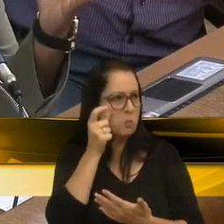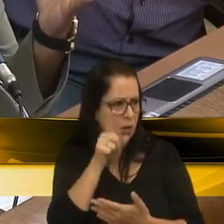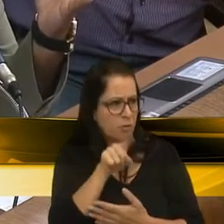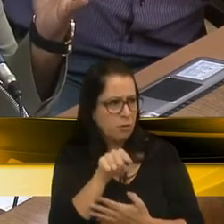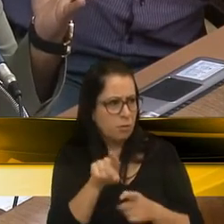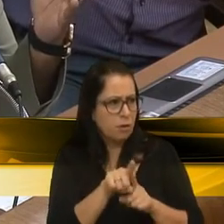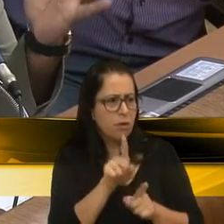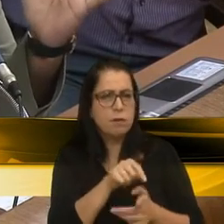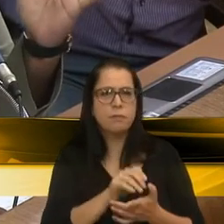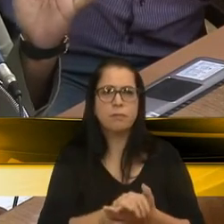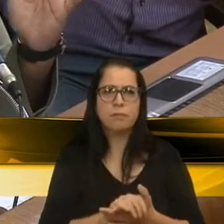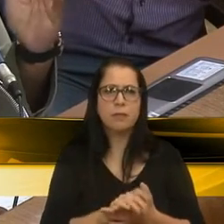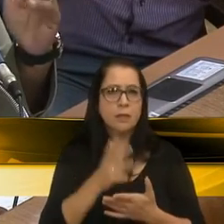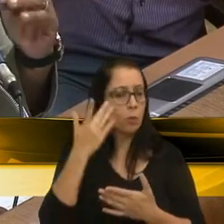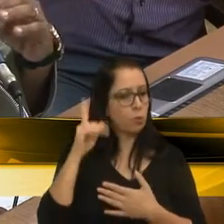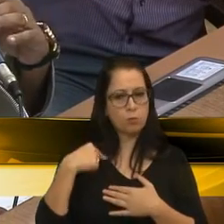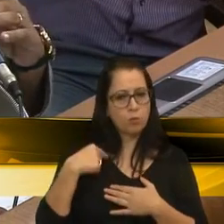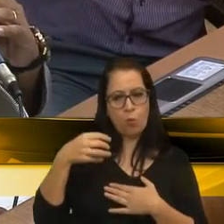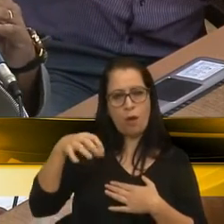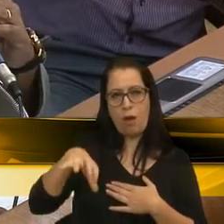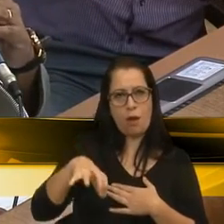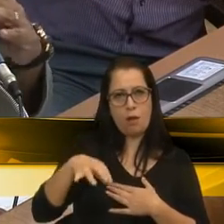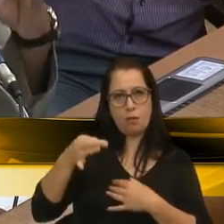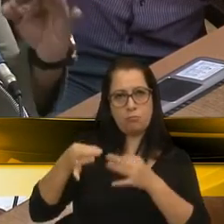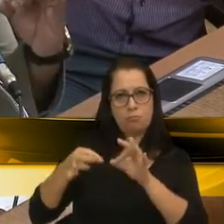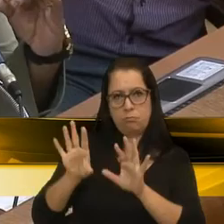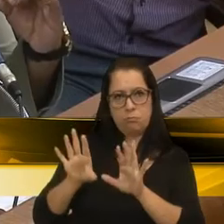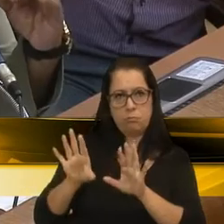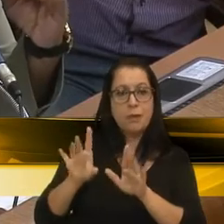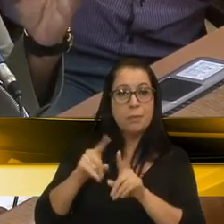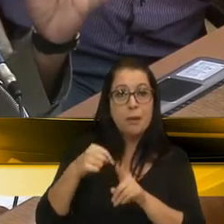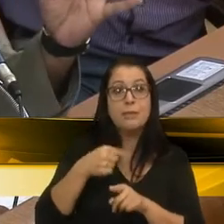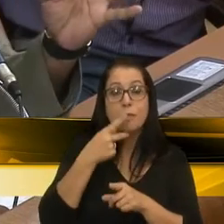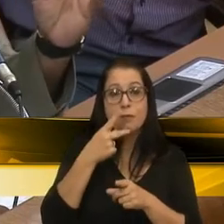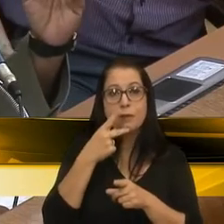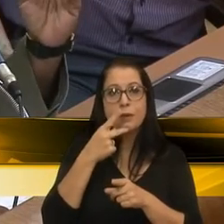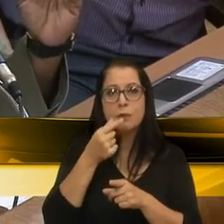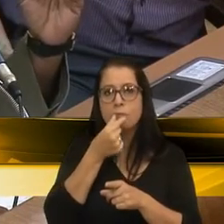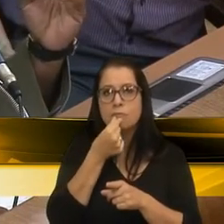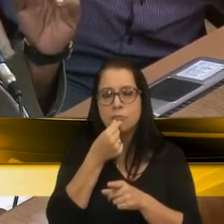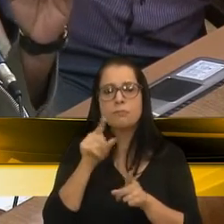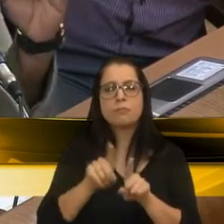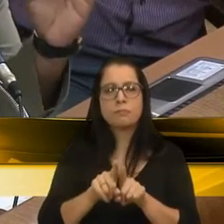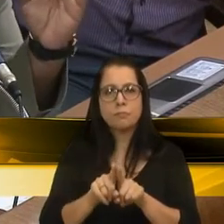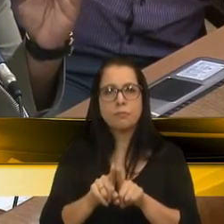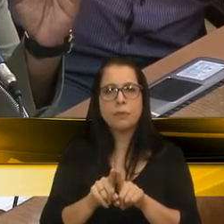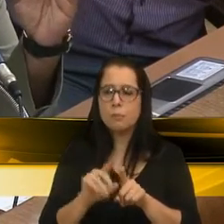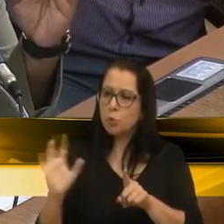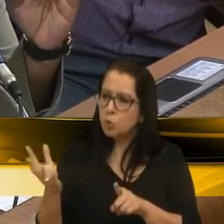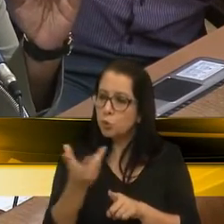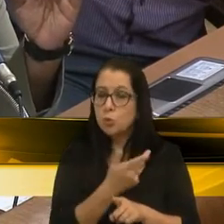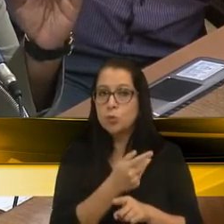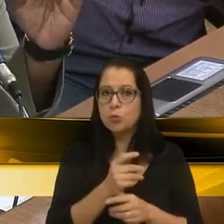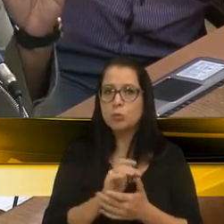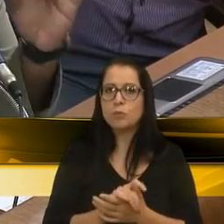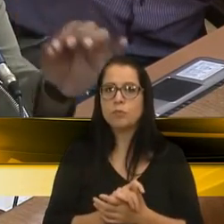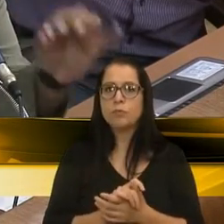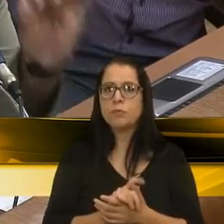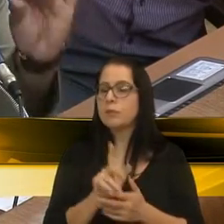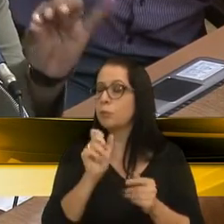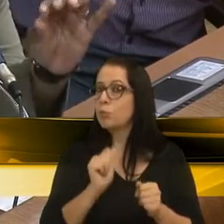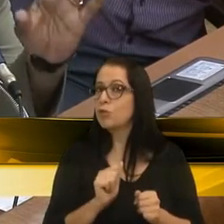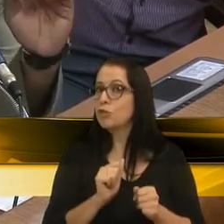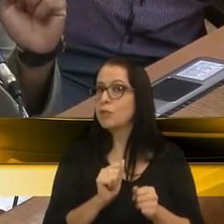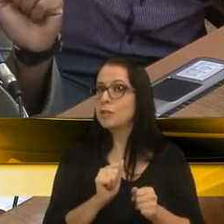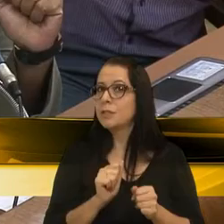é. Eu não sou da área jurídica, mas eu vou dizer uma coisa, o Rodrigo também, por tudo isso, não poderia